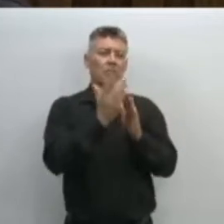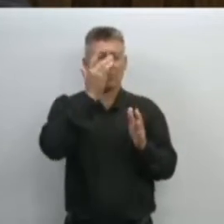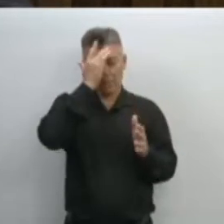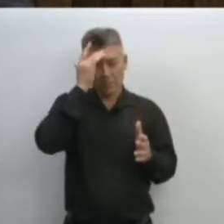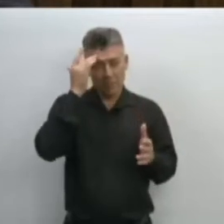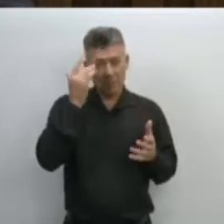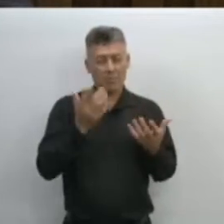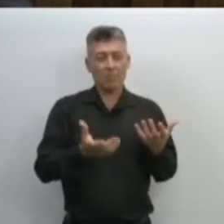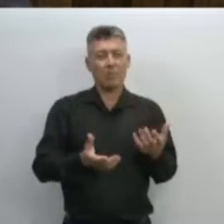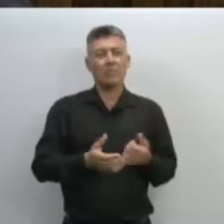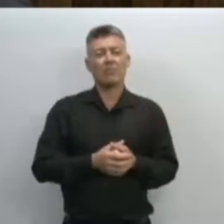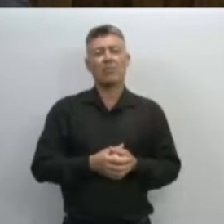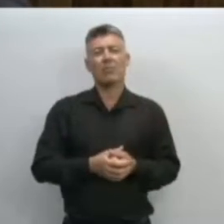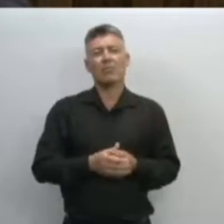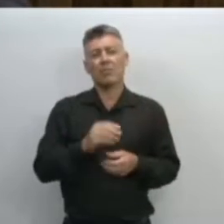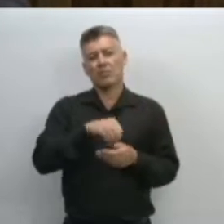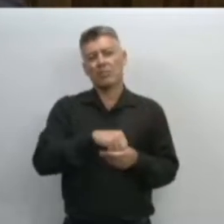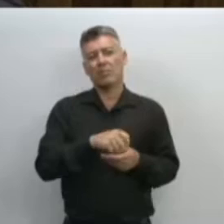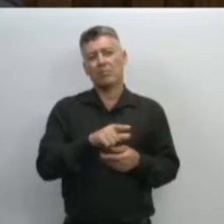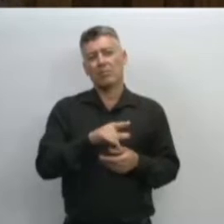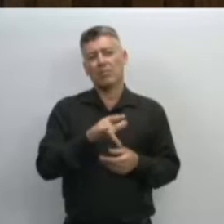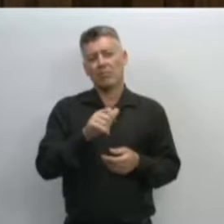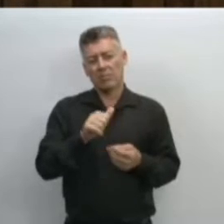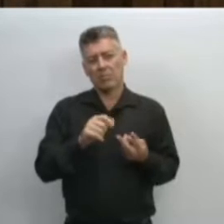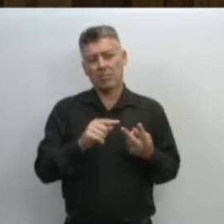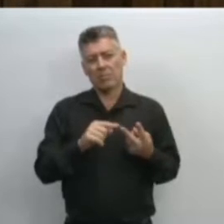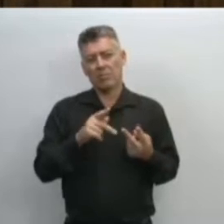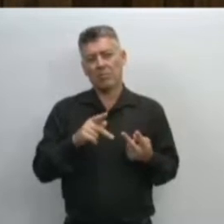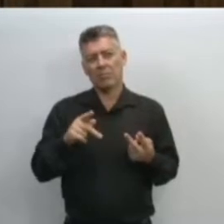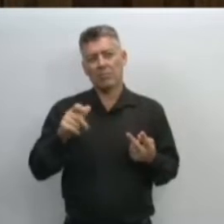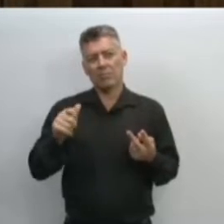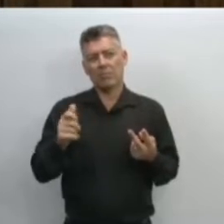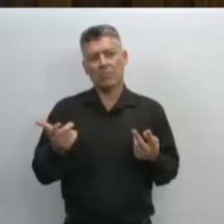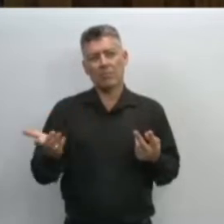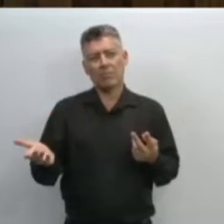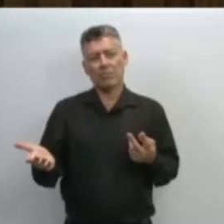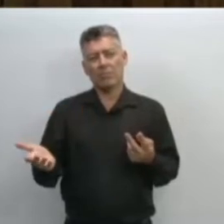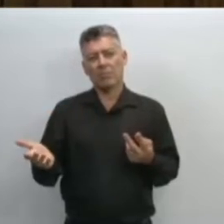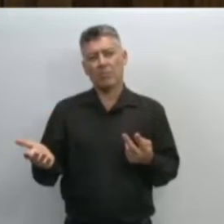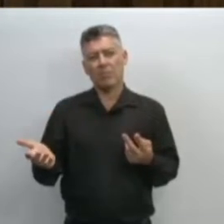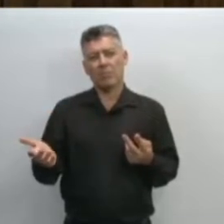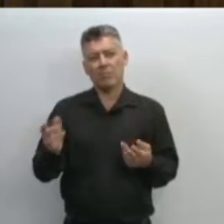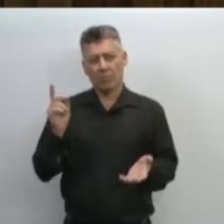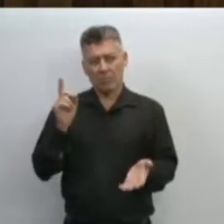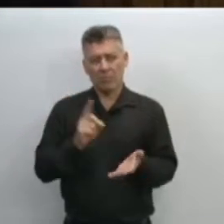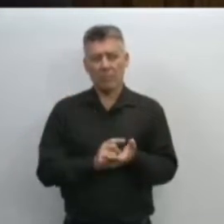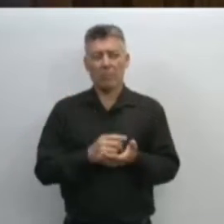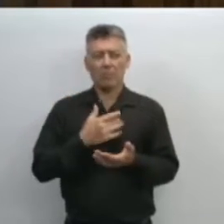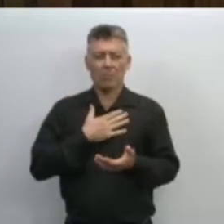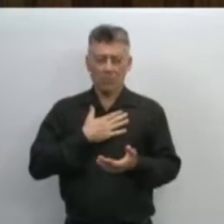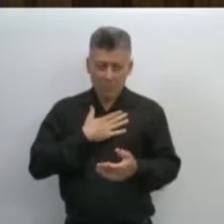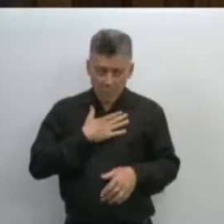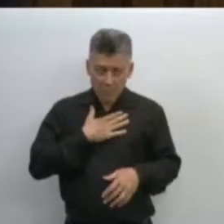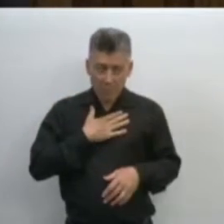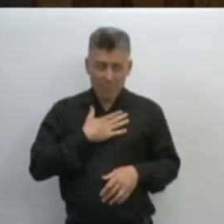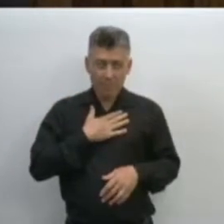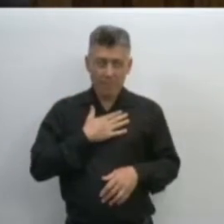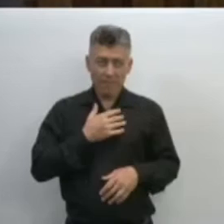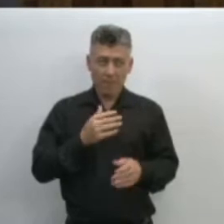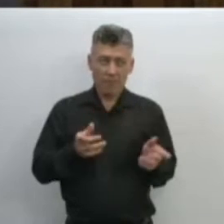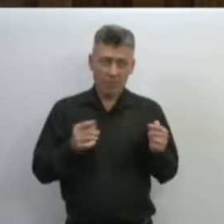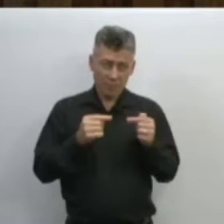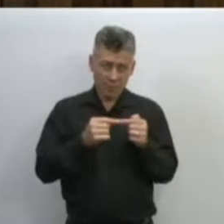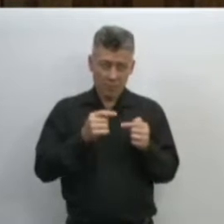né? Colocamos na LOA, no PPA, aí vem a parte que realmente é da nossa prerrogativa, que são as nossas